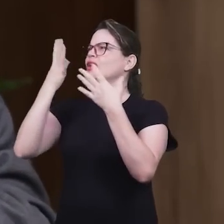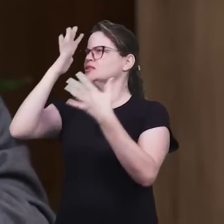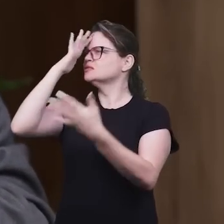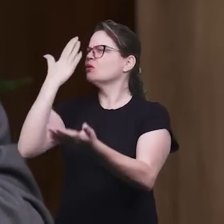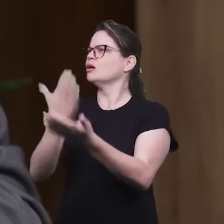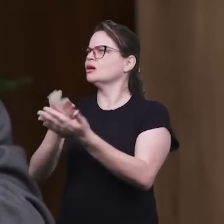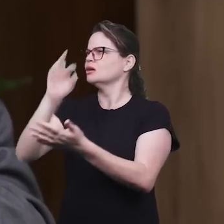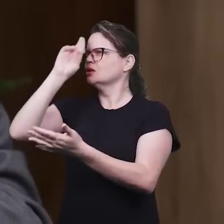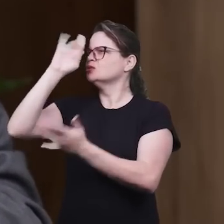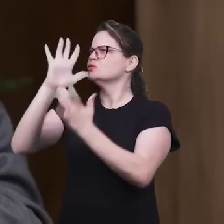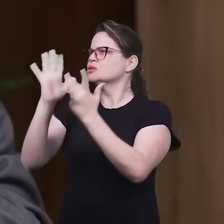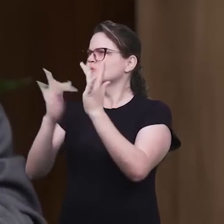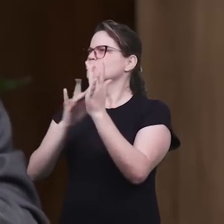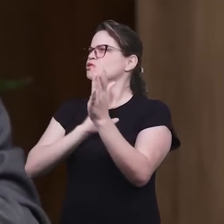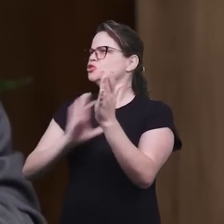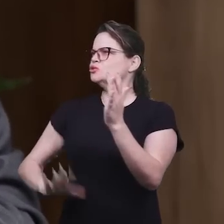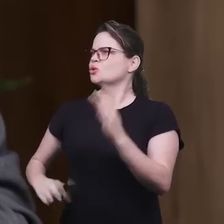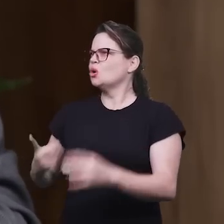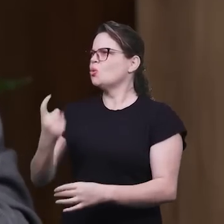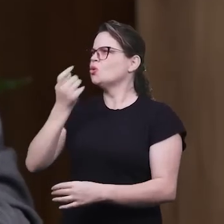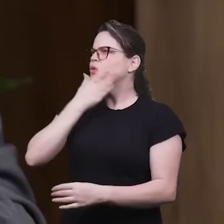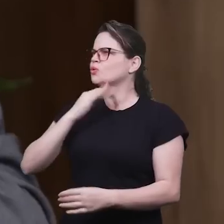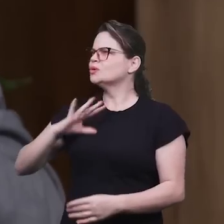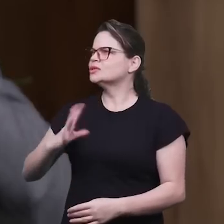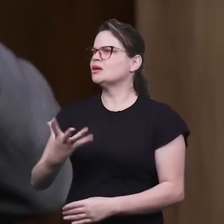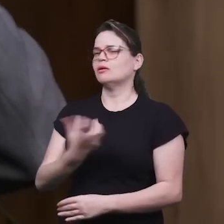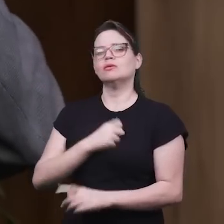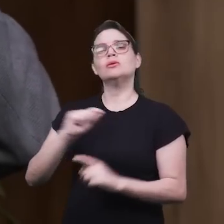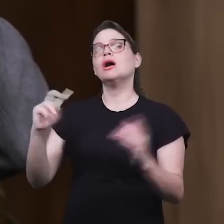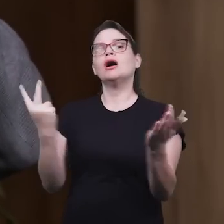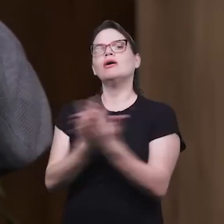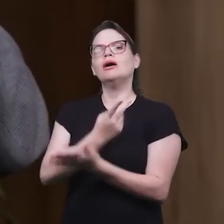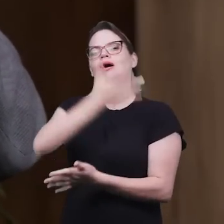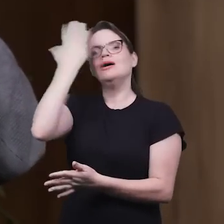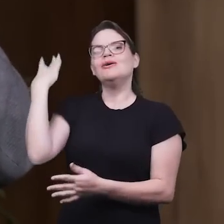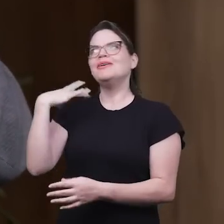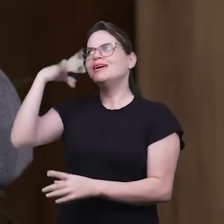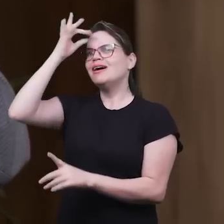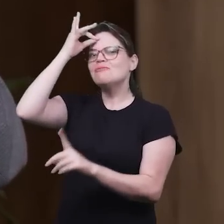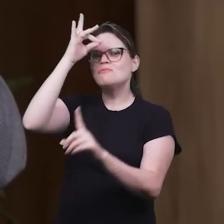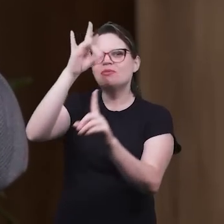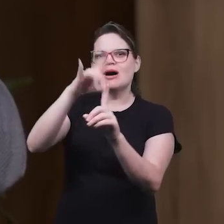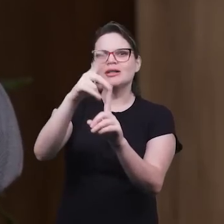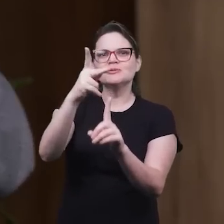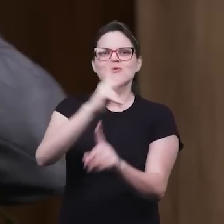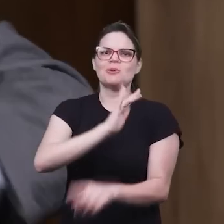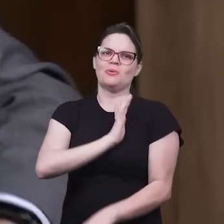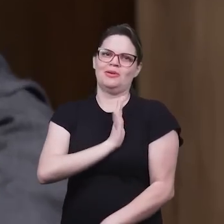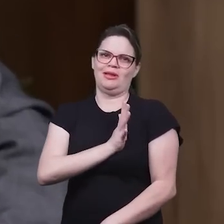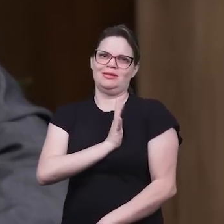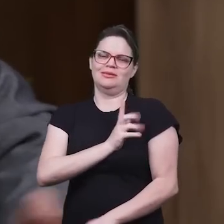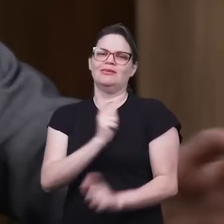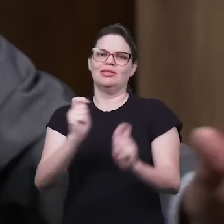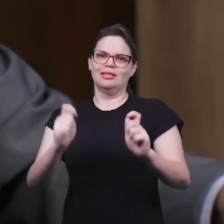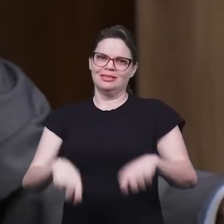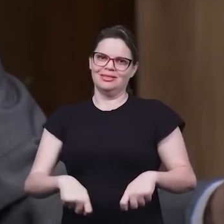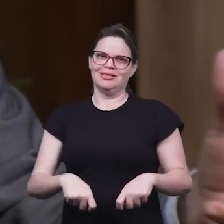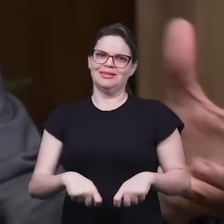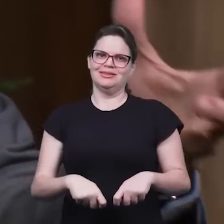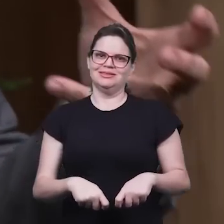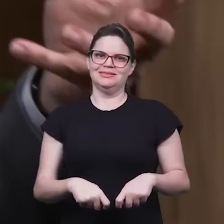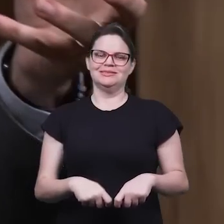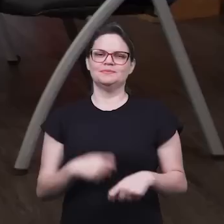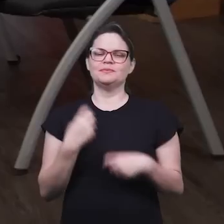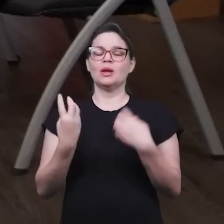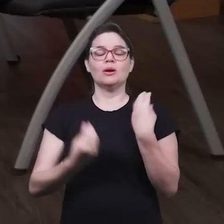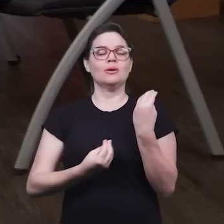eu creio que Jesus é o Salvador. E o Espírito Santo vai entrar no seu coração.